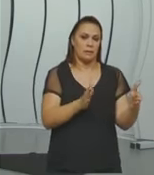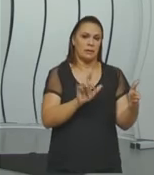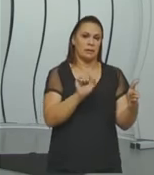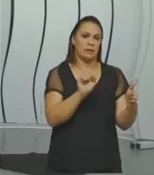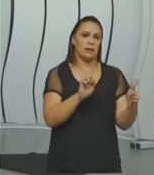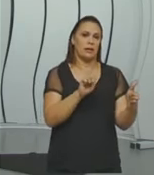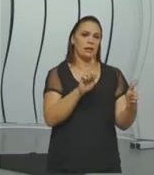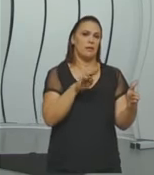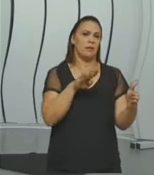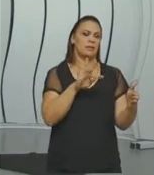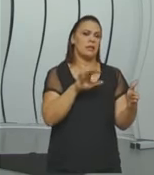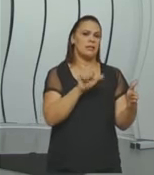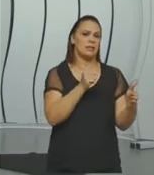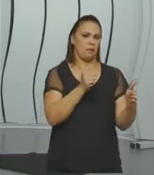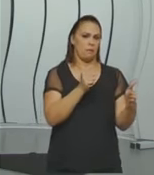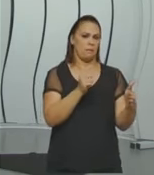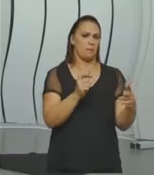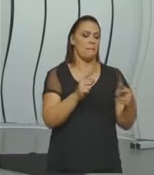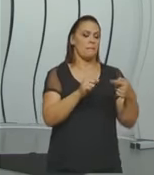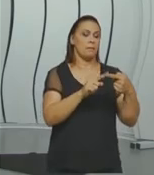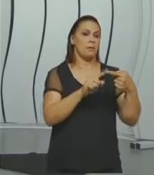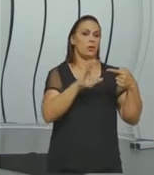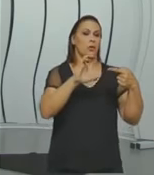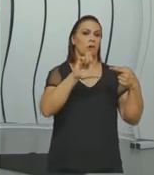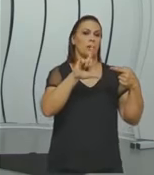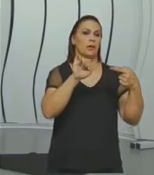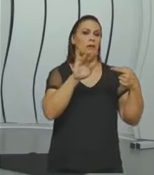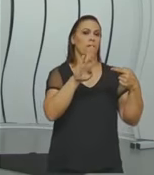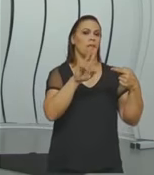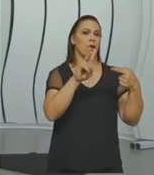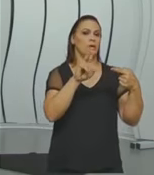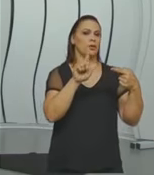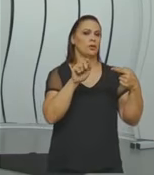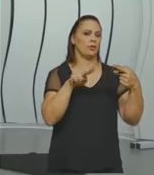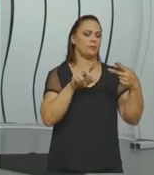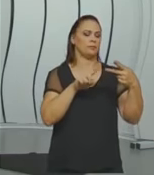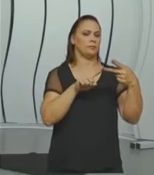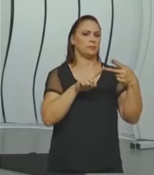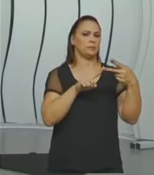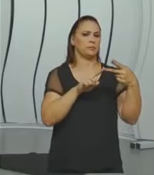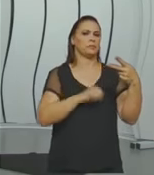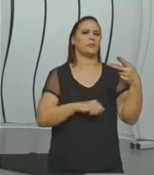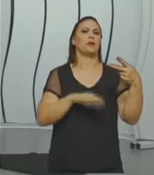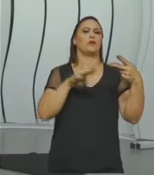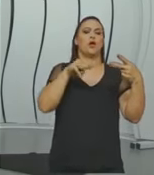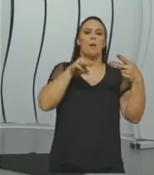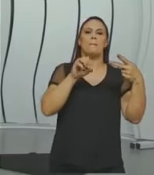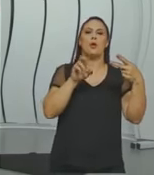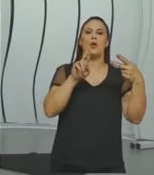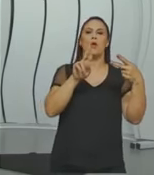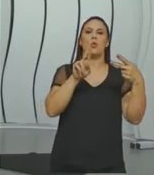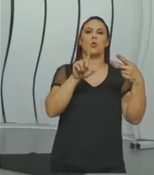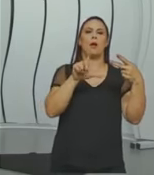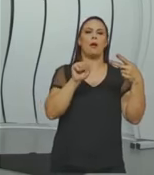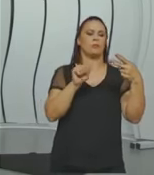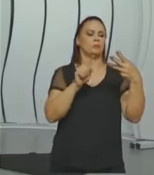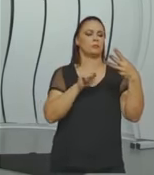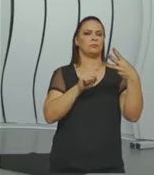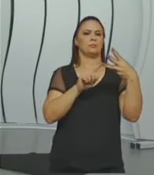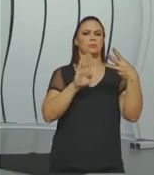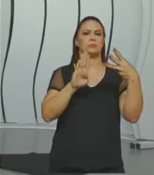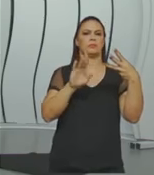até originar a mórula, originou a mórula, vai originar a blástula.